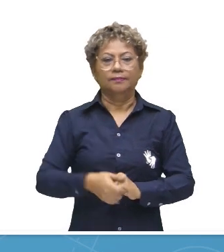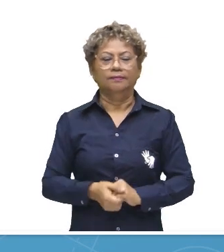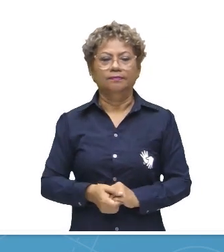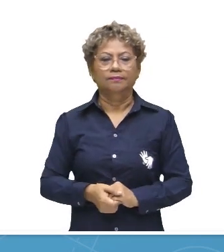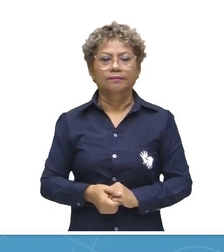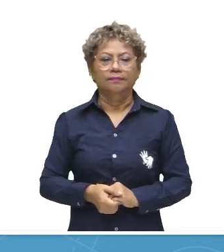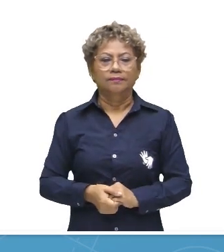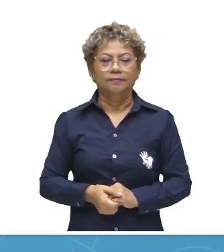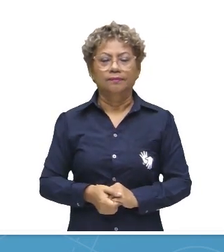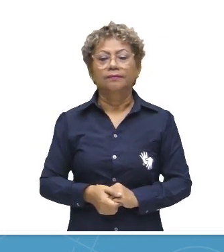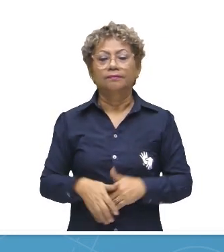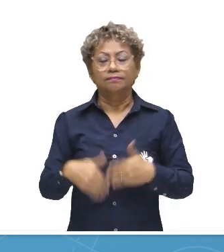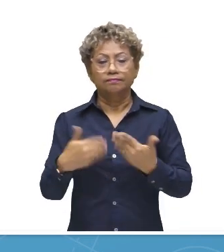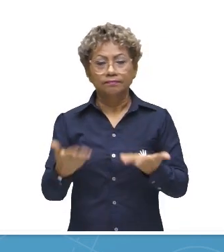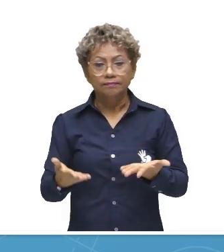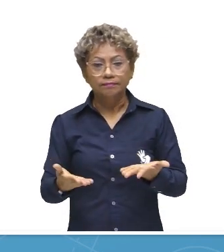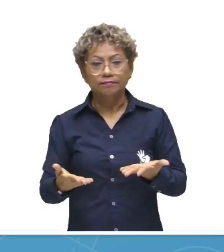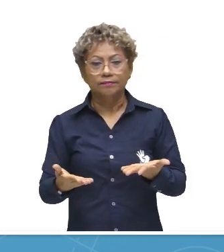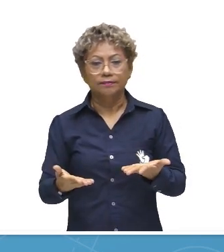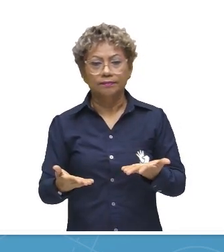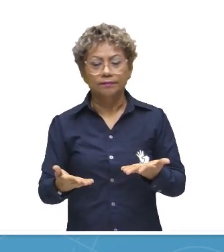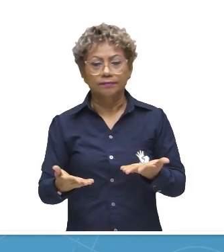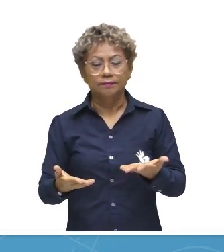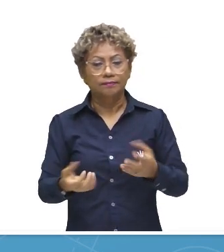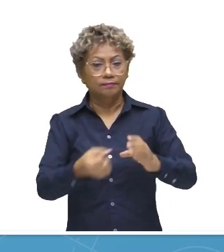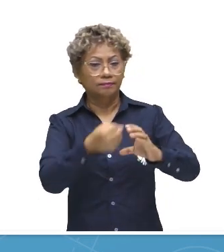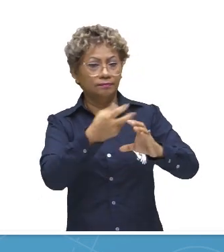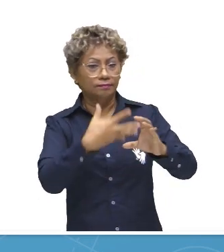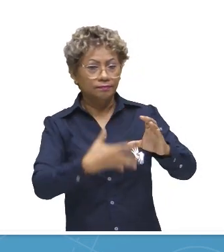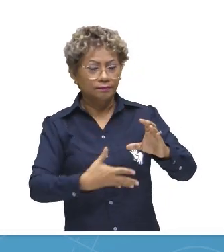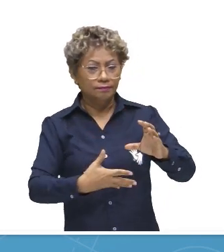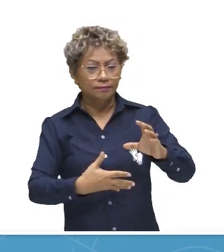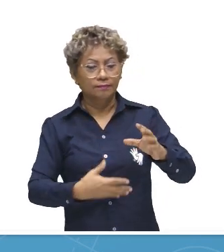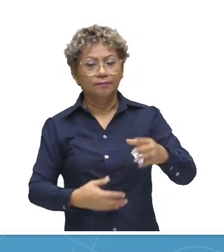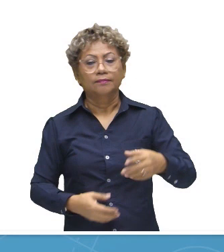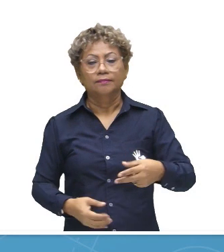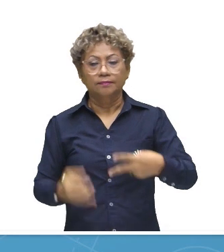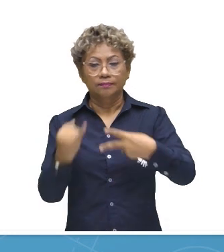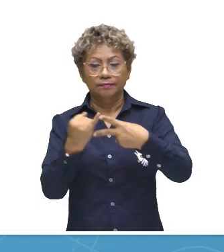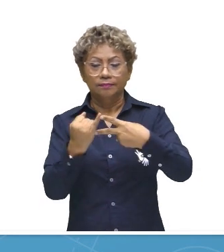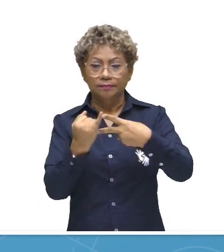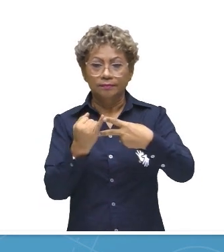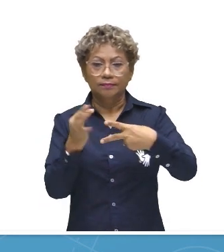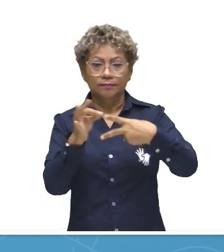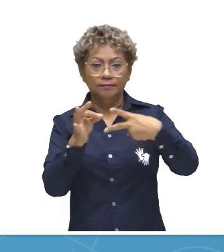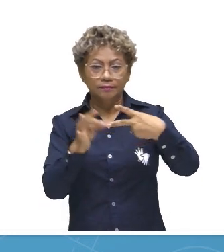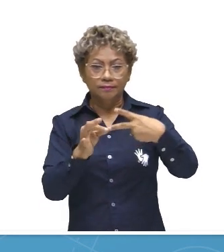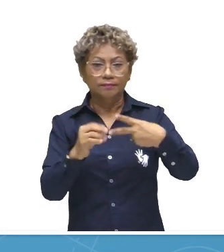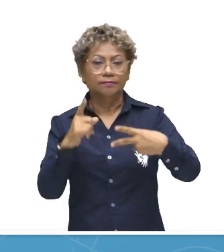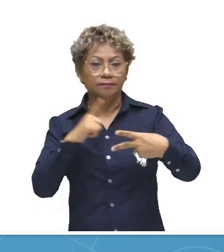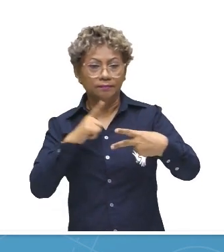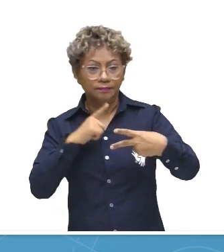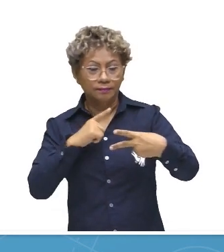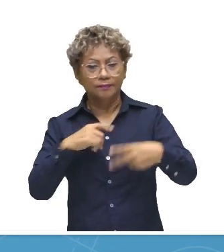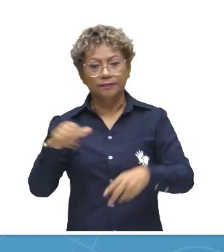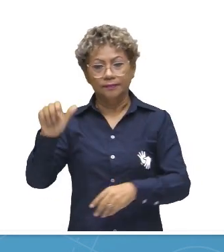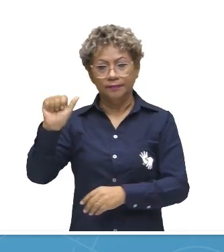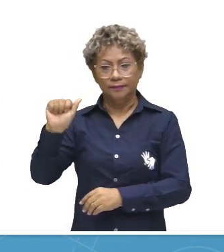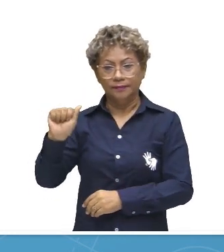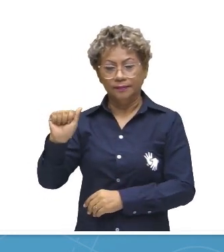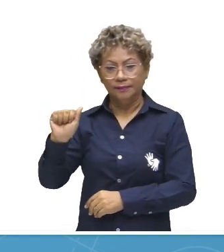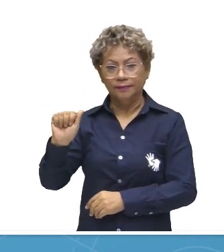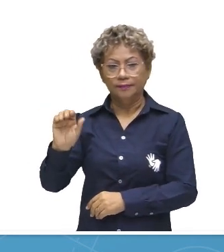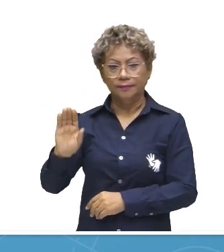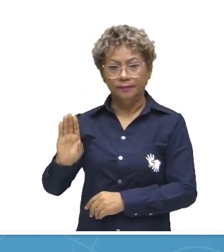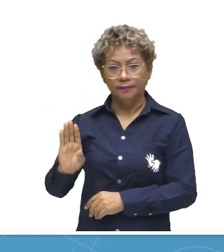né, podem ter, assinale a alternativa que for correta. Então, cuidado aí com as definições. Um polígono é chamado de convexo quando, dados